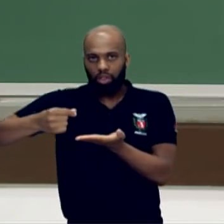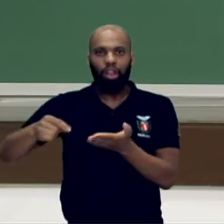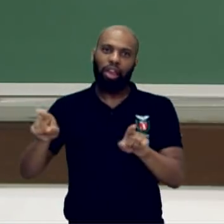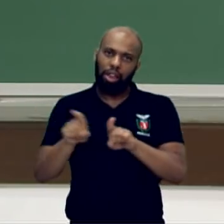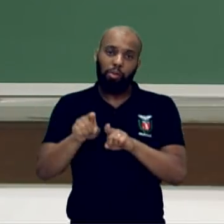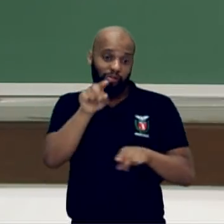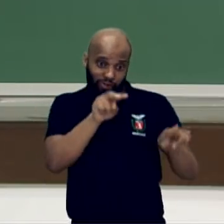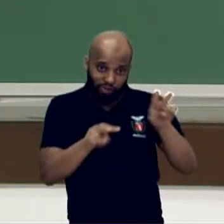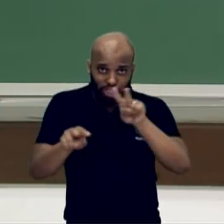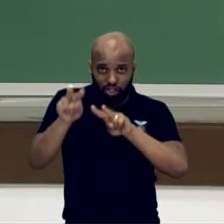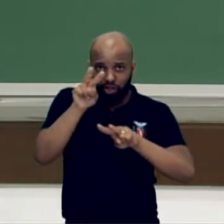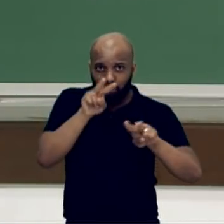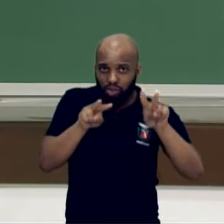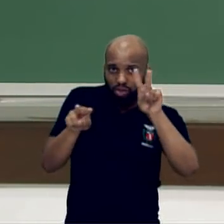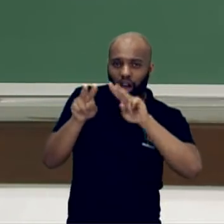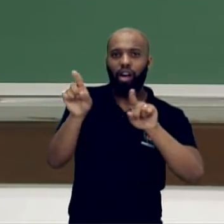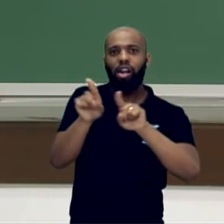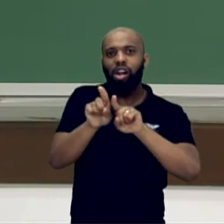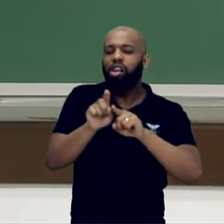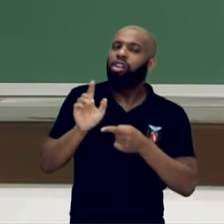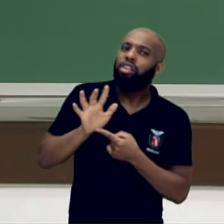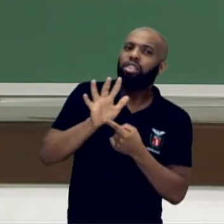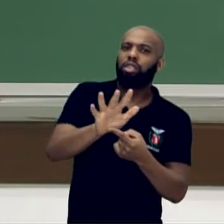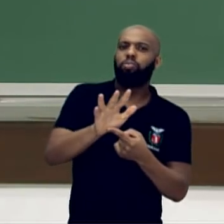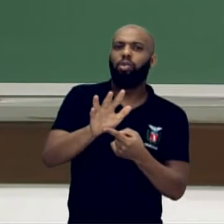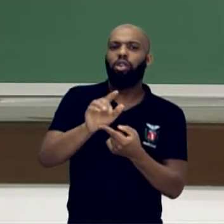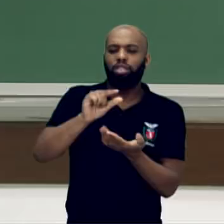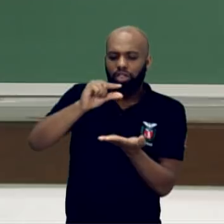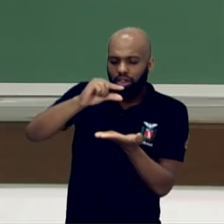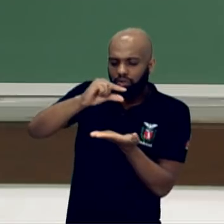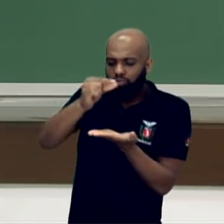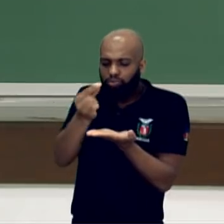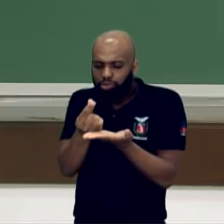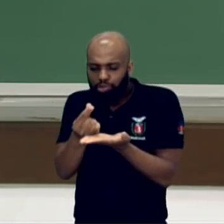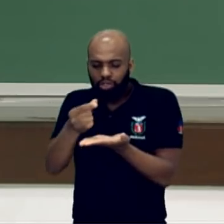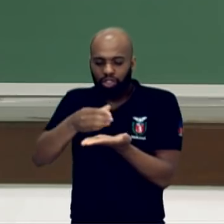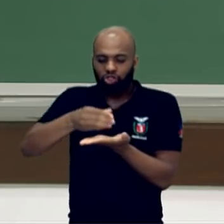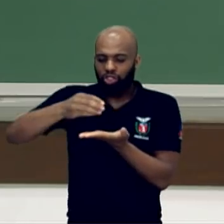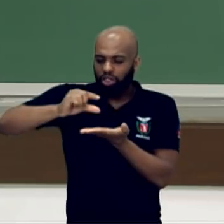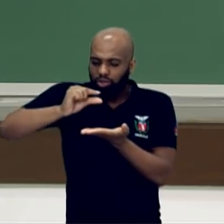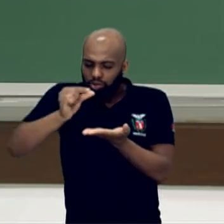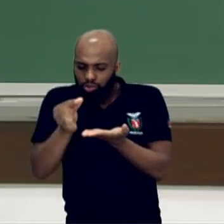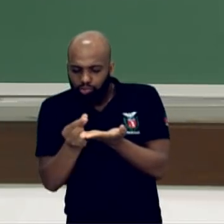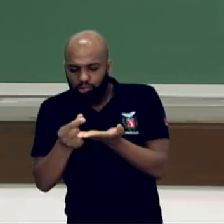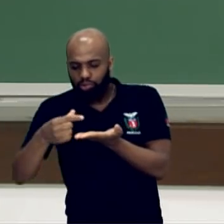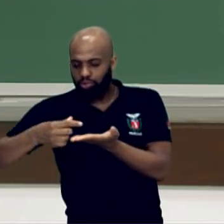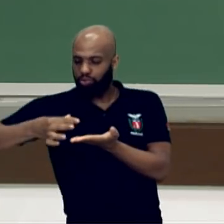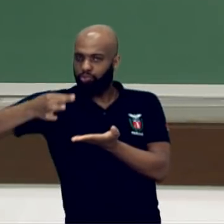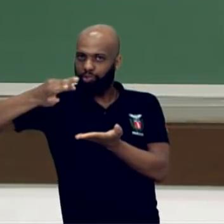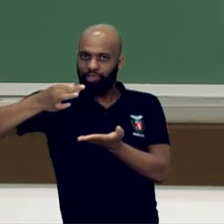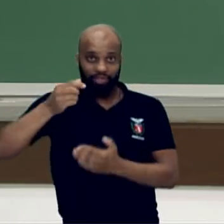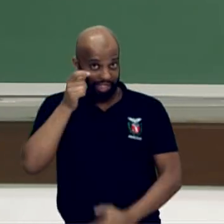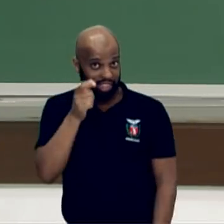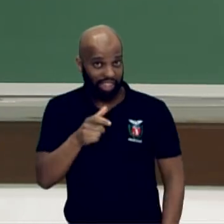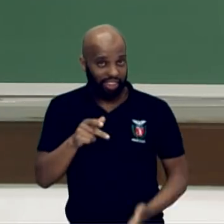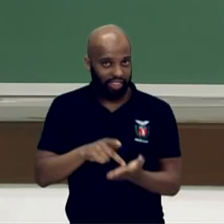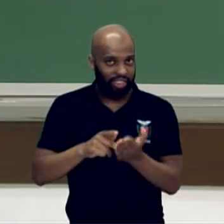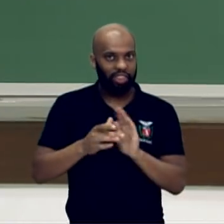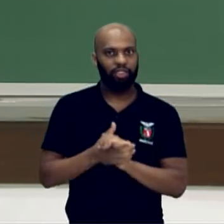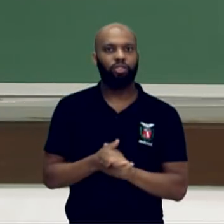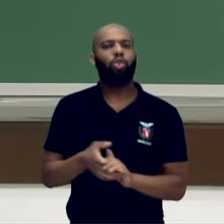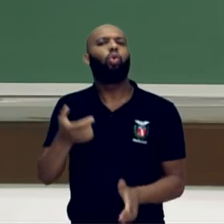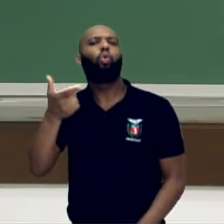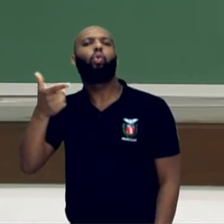também visual, que mostra o cabinho da xícara. Interessante, né? Vamos conhecer um outro